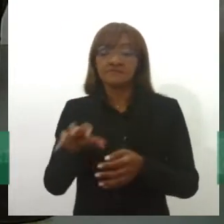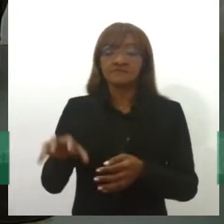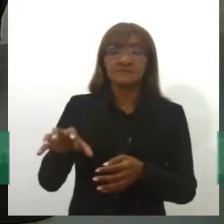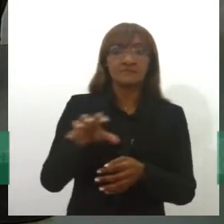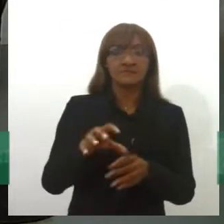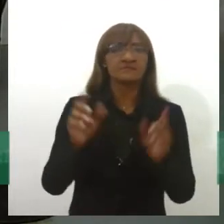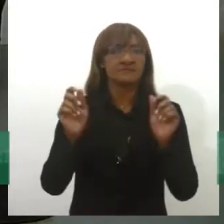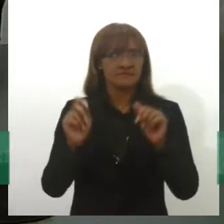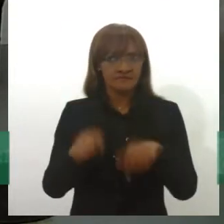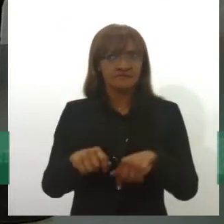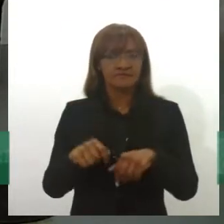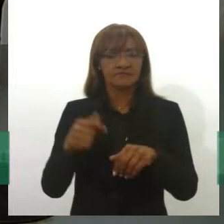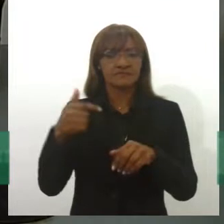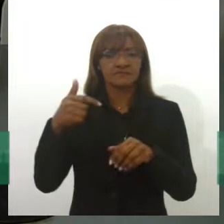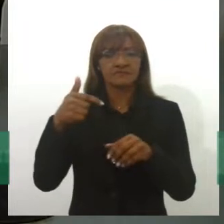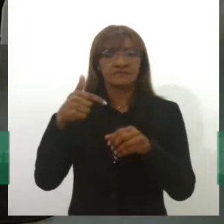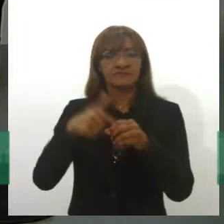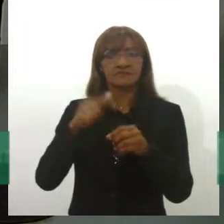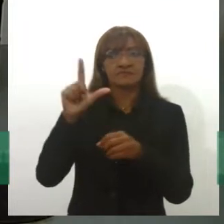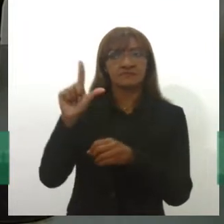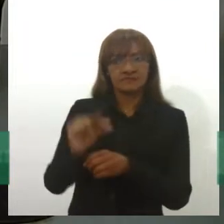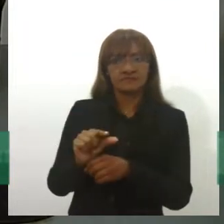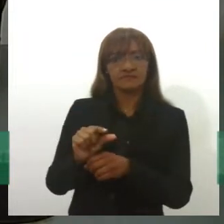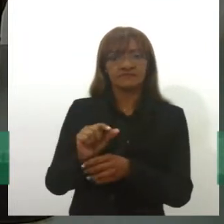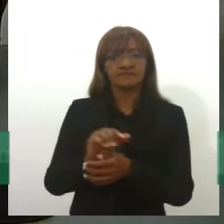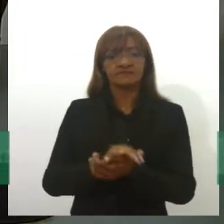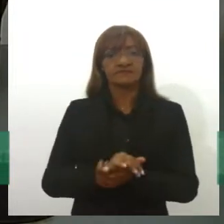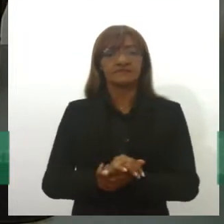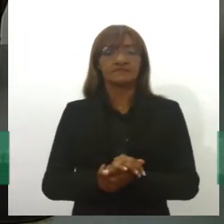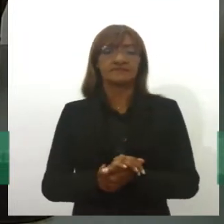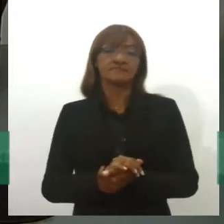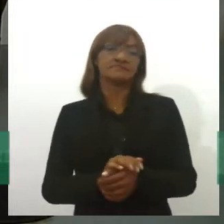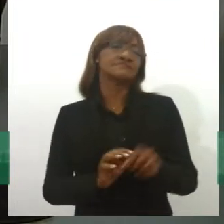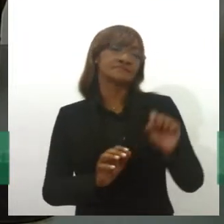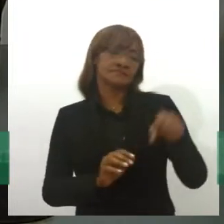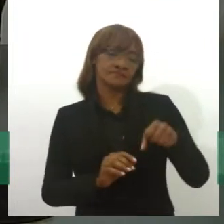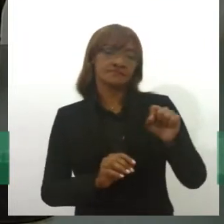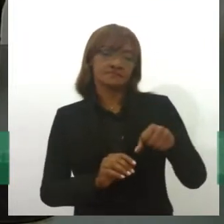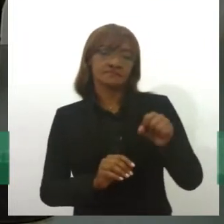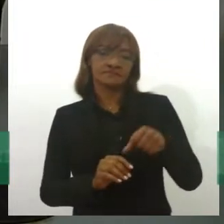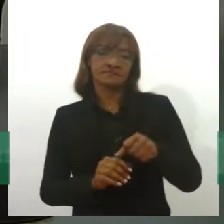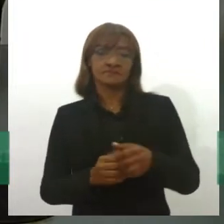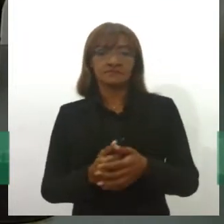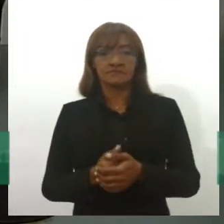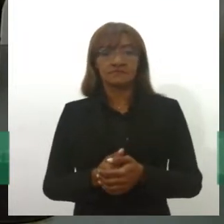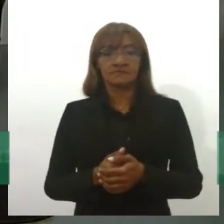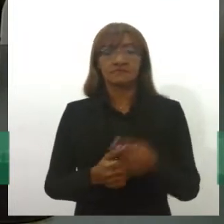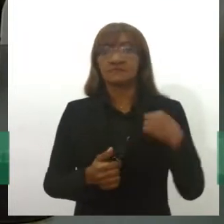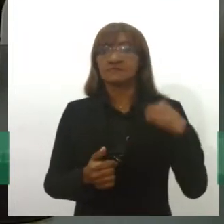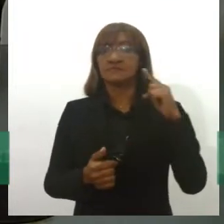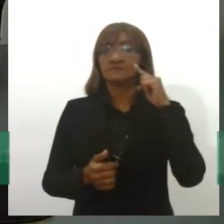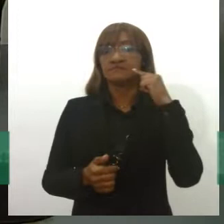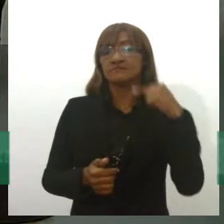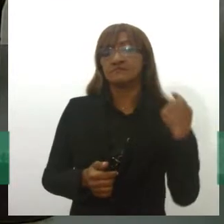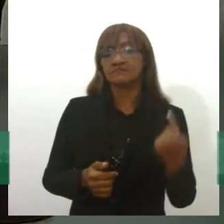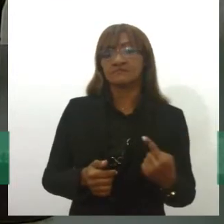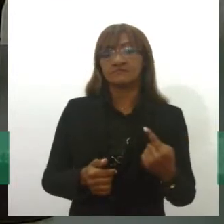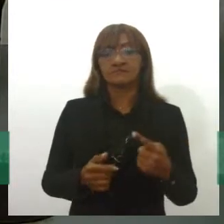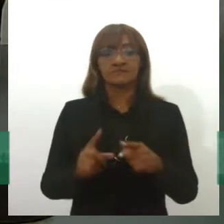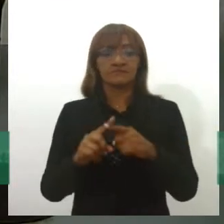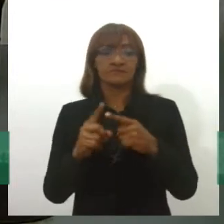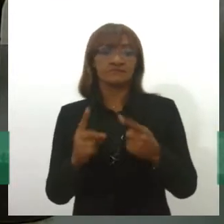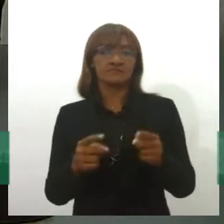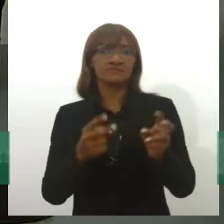redução que pode impactar diretamente na bomba de combustível? Sim. Eu sou advogado, né, mas o que eu tenho lido